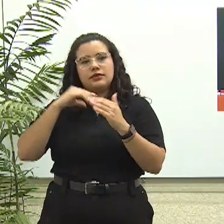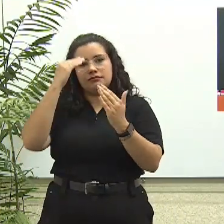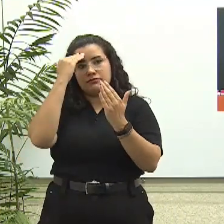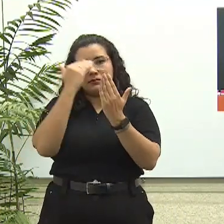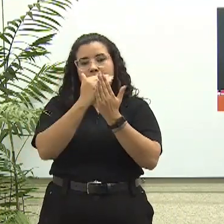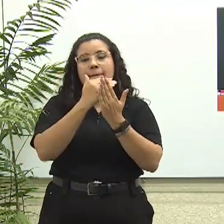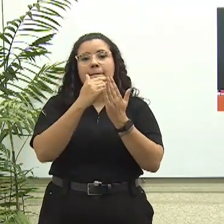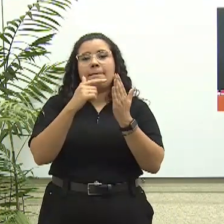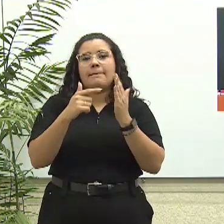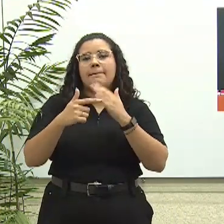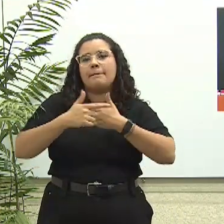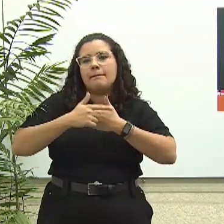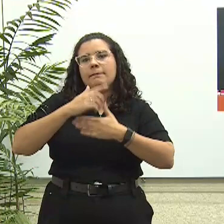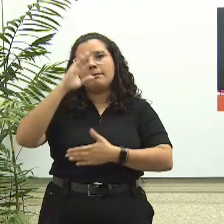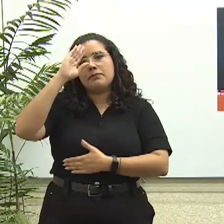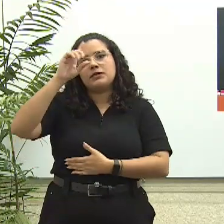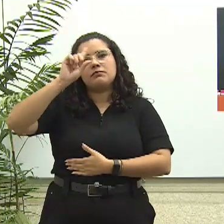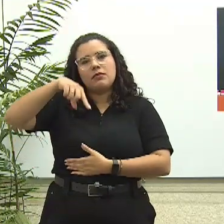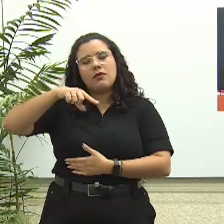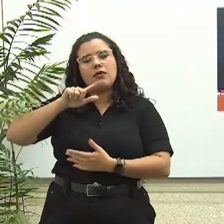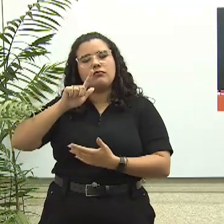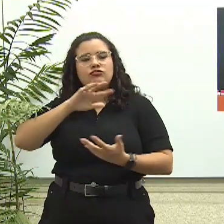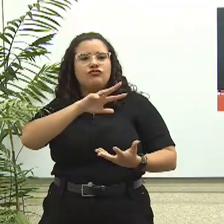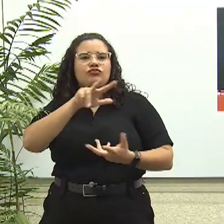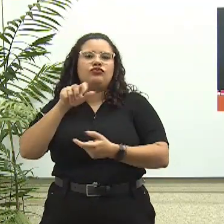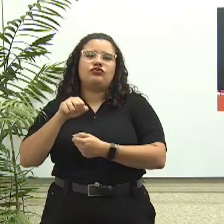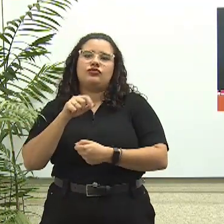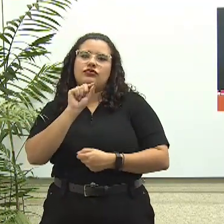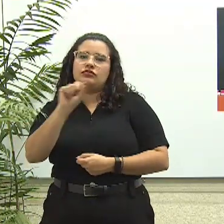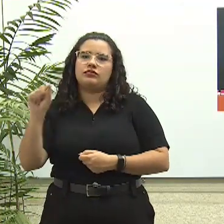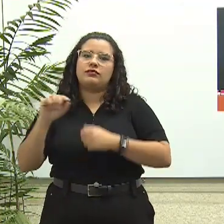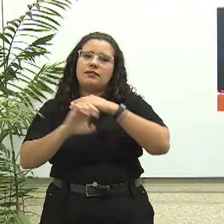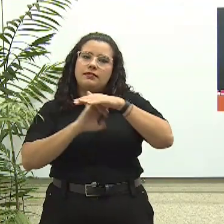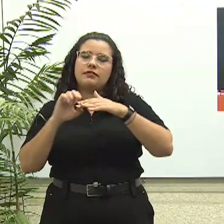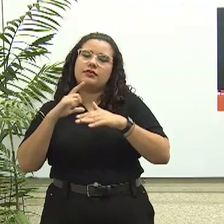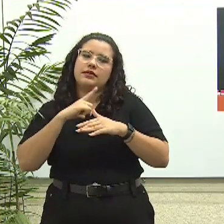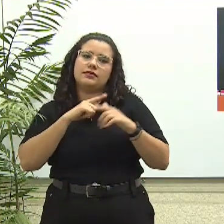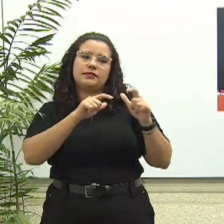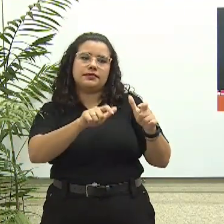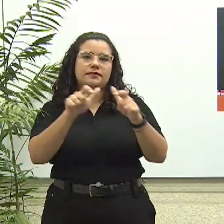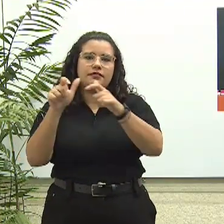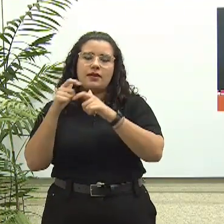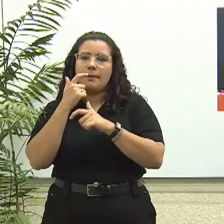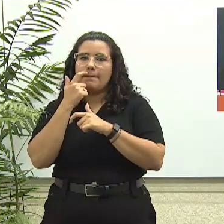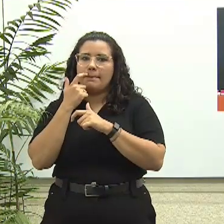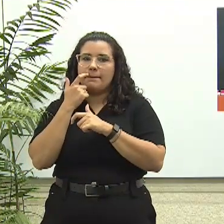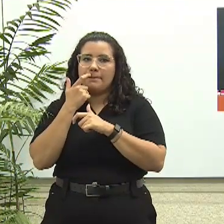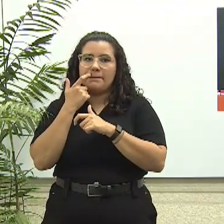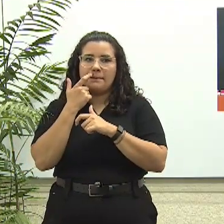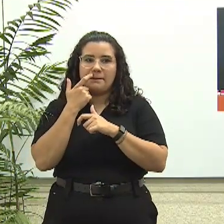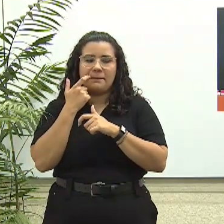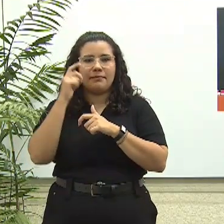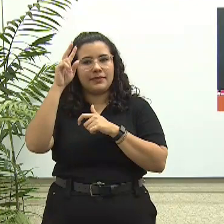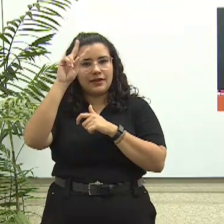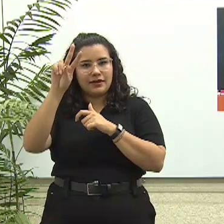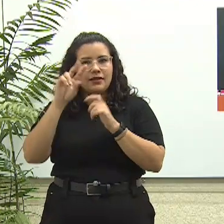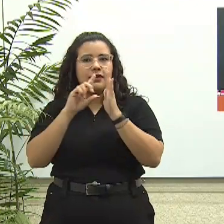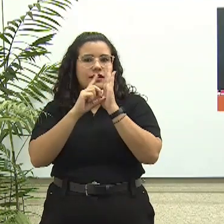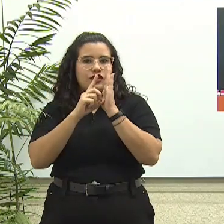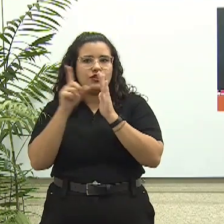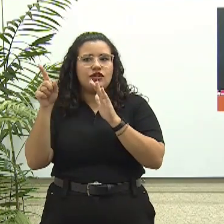eh o político para os países ao qual essas empresas estão alocadas né não só porque vocês lembram da Dilma sendo